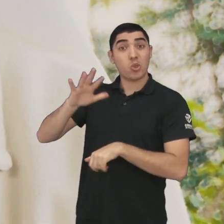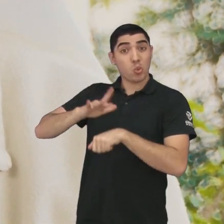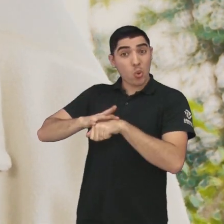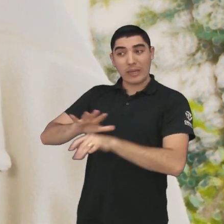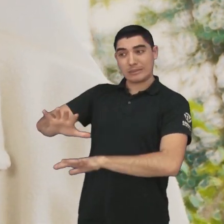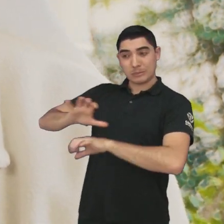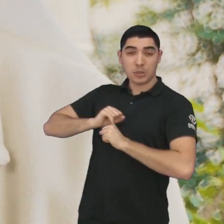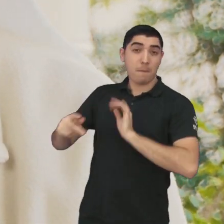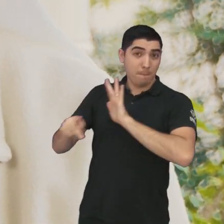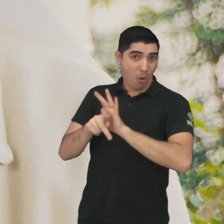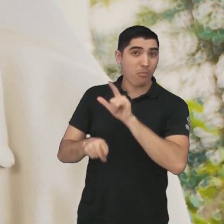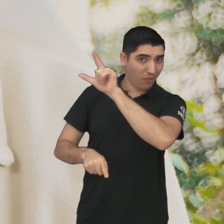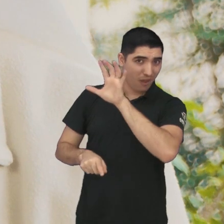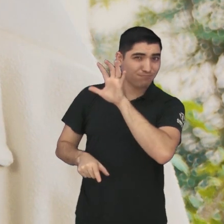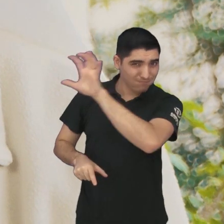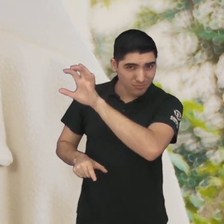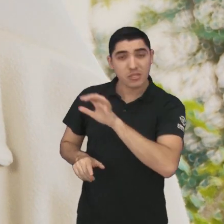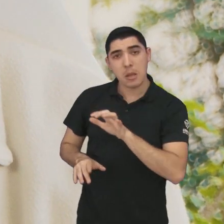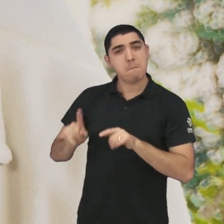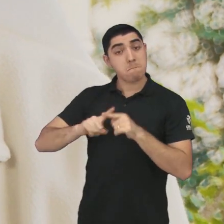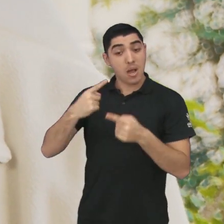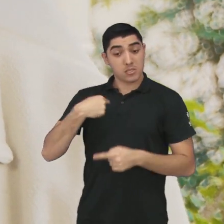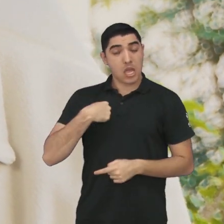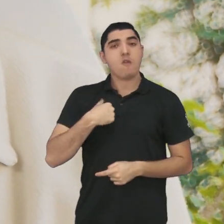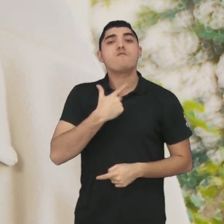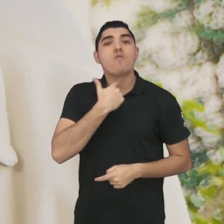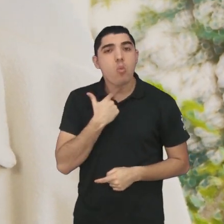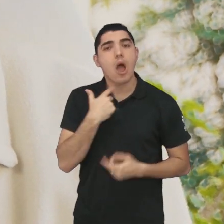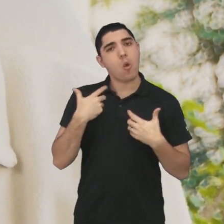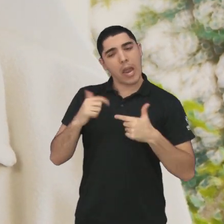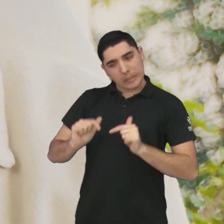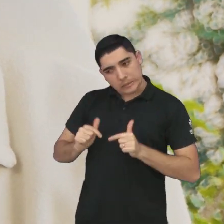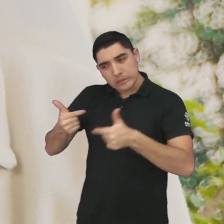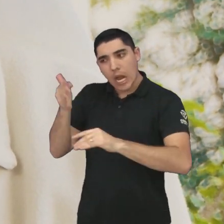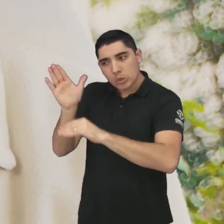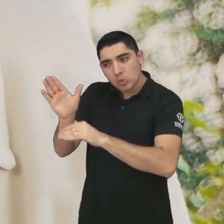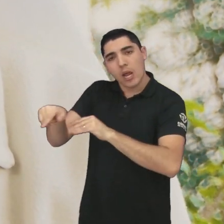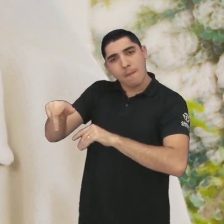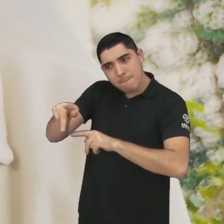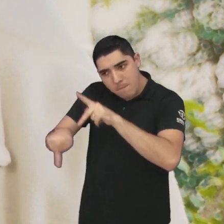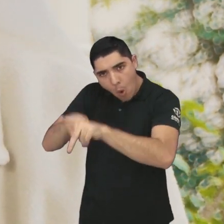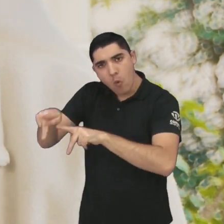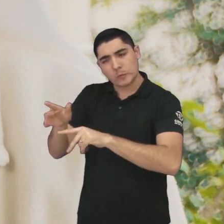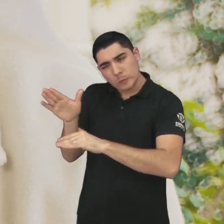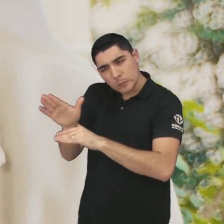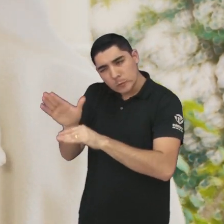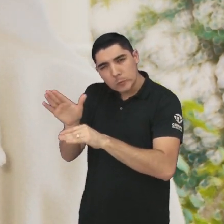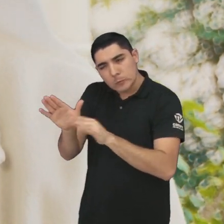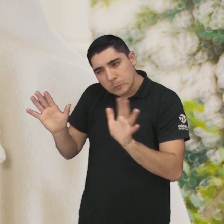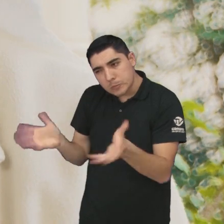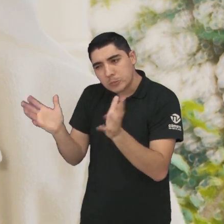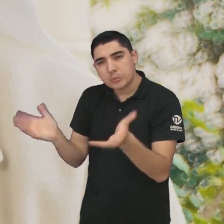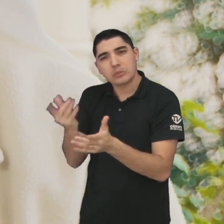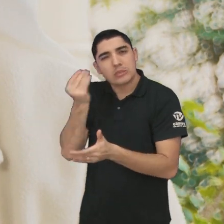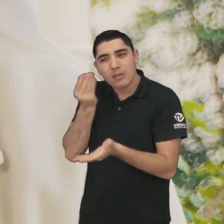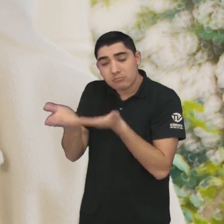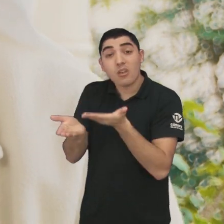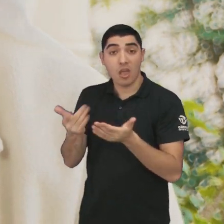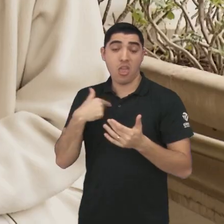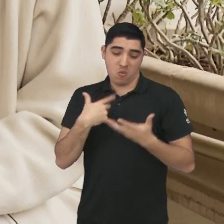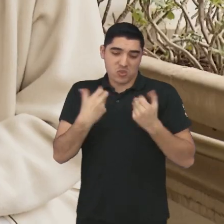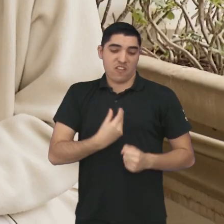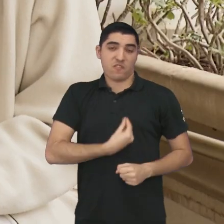ele, ninguém teria, ninguém faria. Hoje, se a gente for olhar, a gente continua nesse mesmo âmbito, porque Moçambique, por exemplo, onde a gente tem